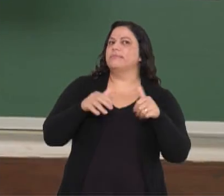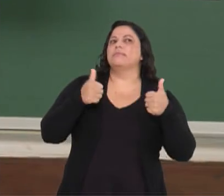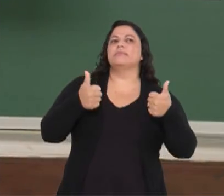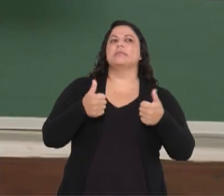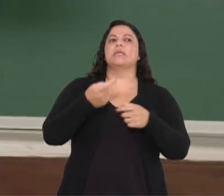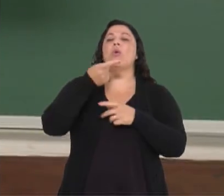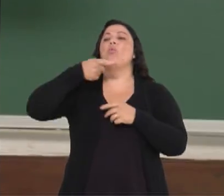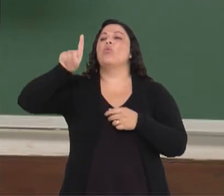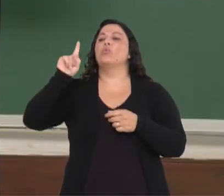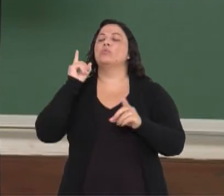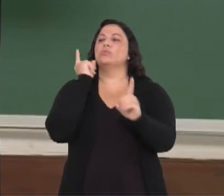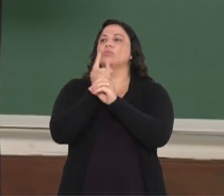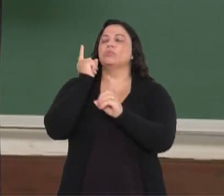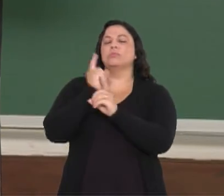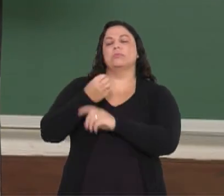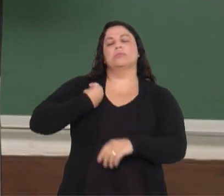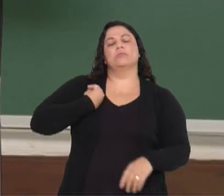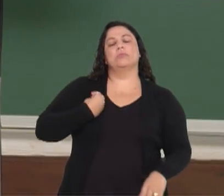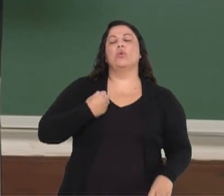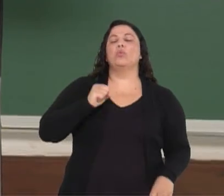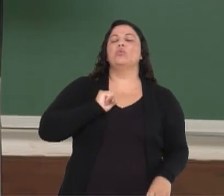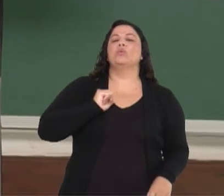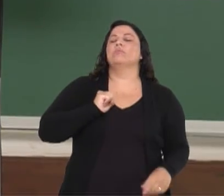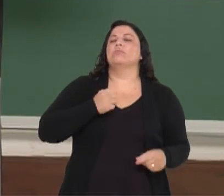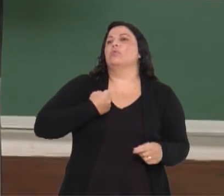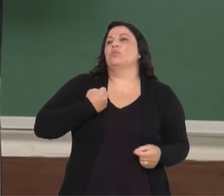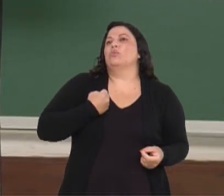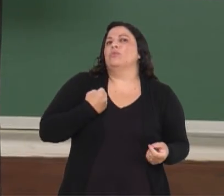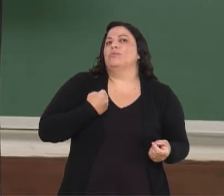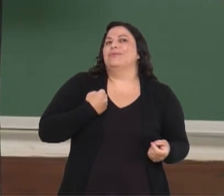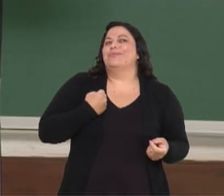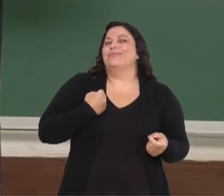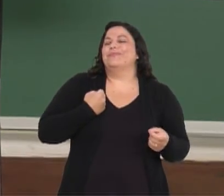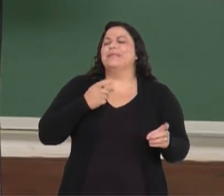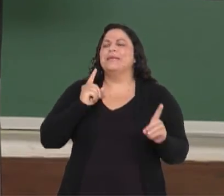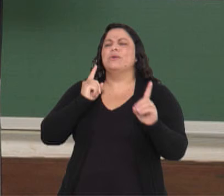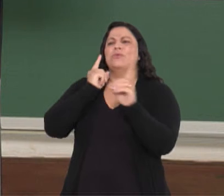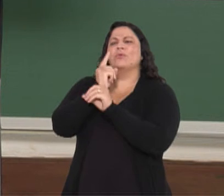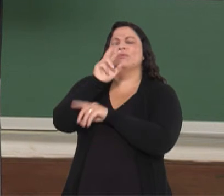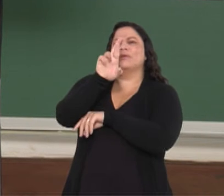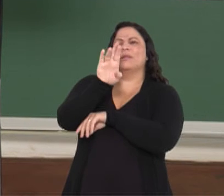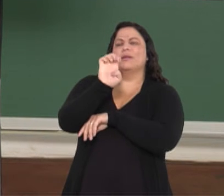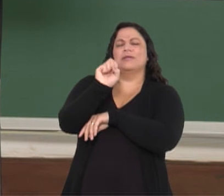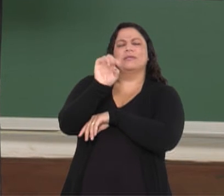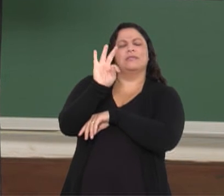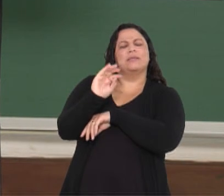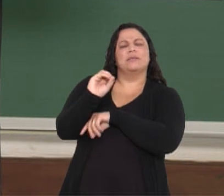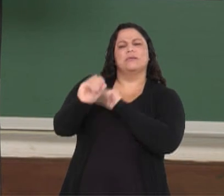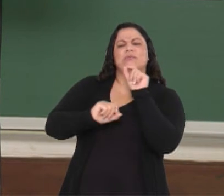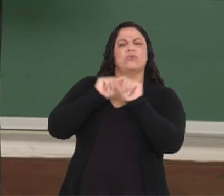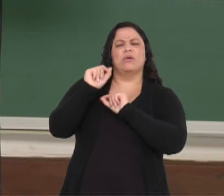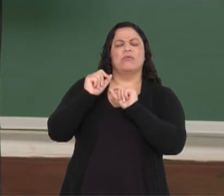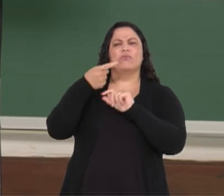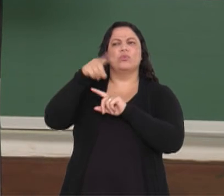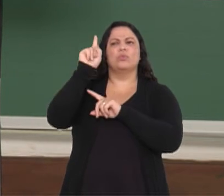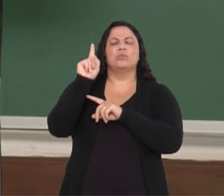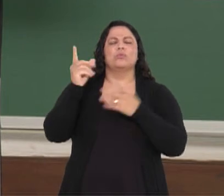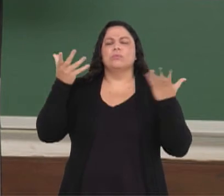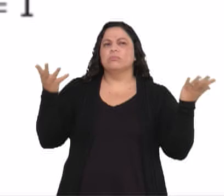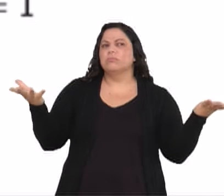último número encontrado no dispositivo é o resto. Vamos lá no dispositivo. Qual foi o último número